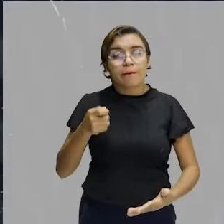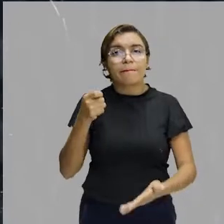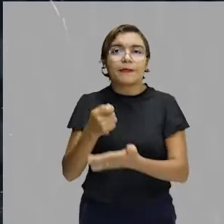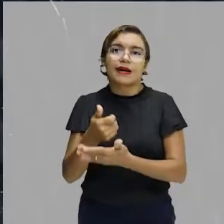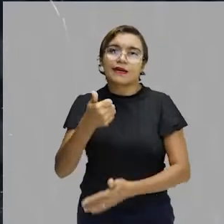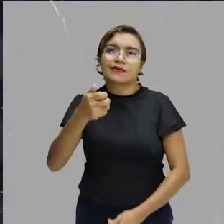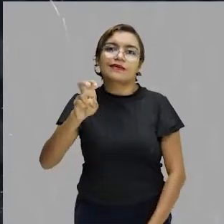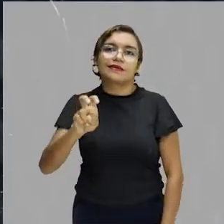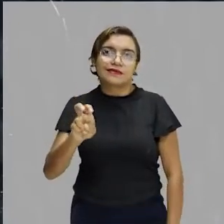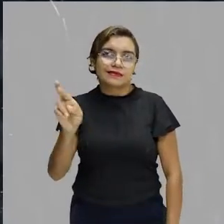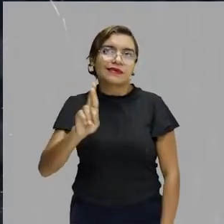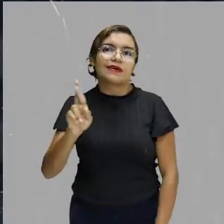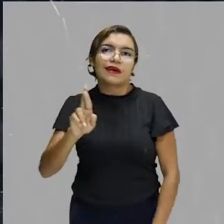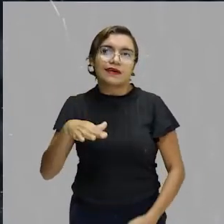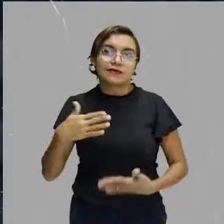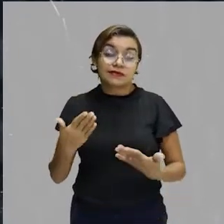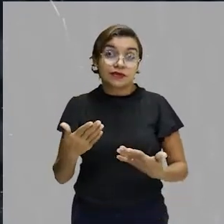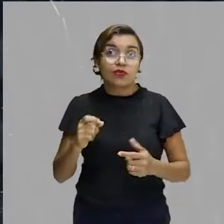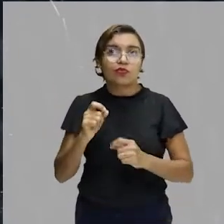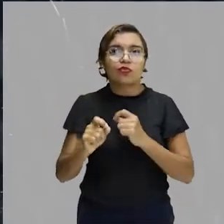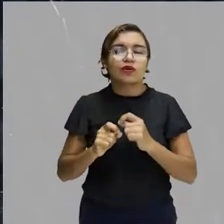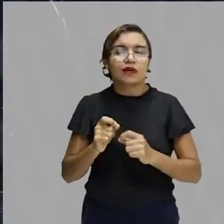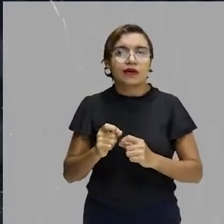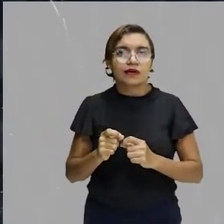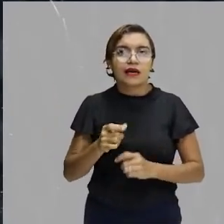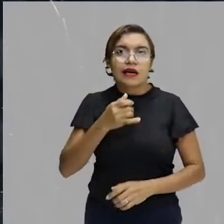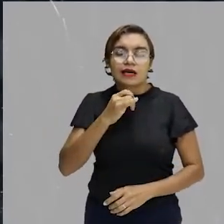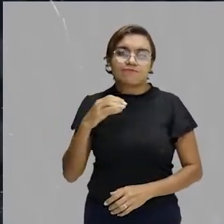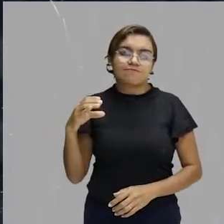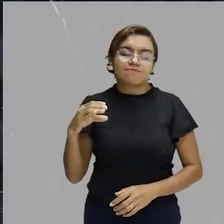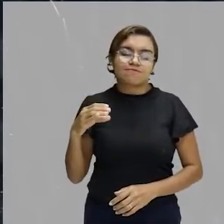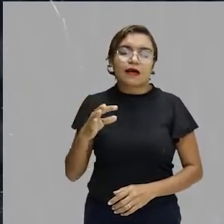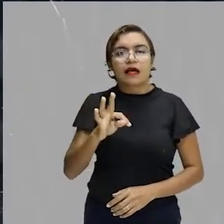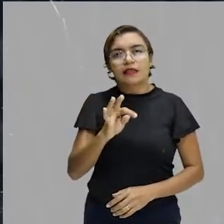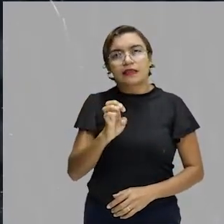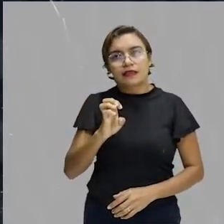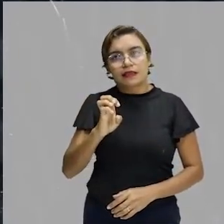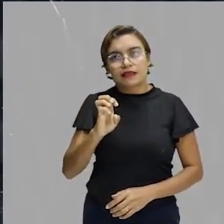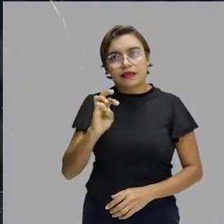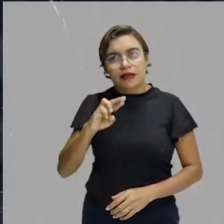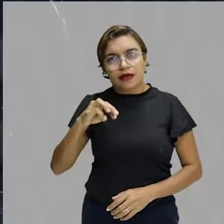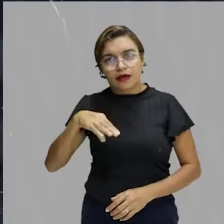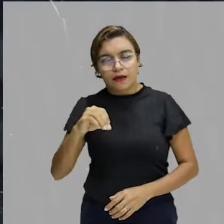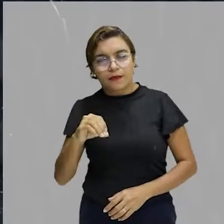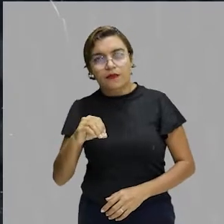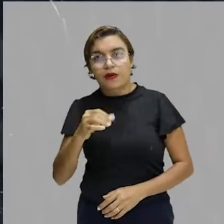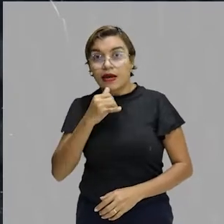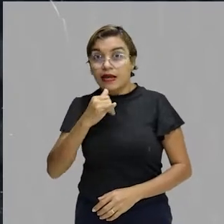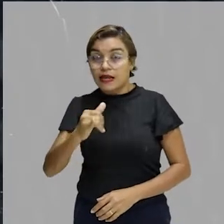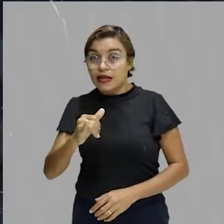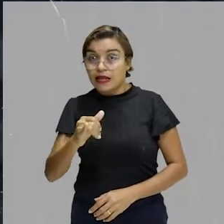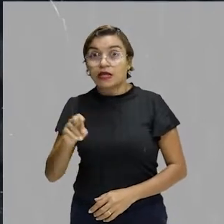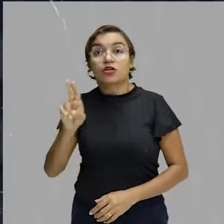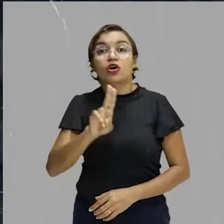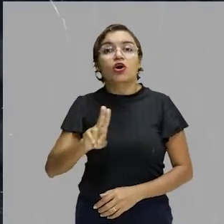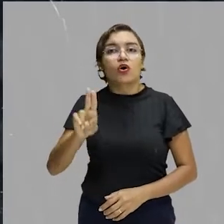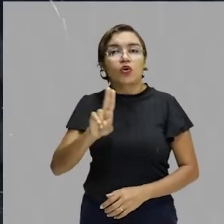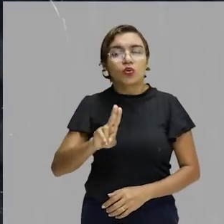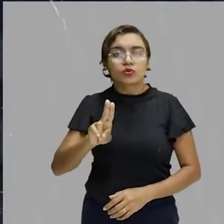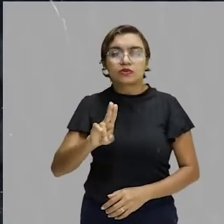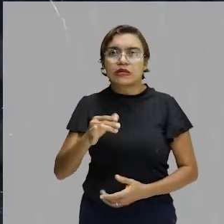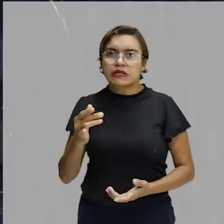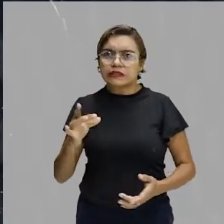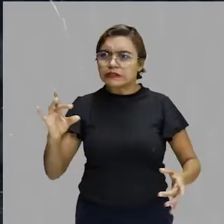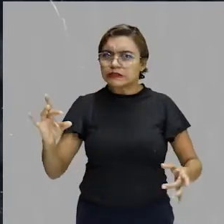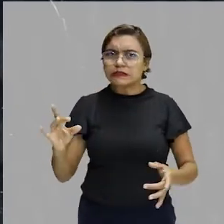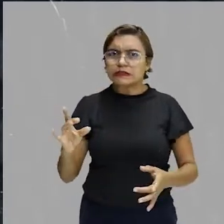Por isso que as termoelétricas elas são acionadas de forma estratégica no nosso país. Elas não ficam ligadas de forma indeterminada, porque o